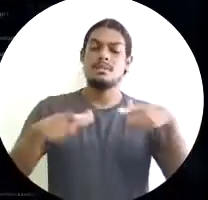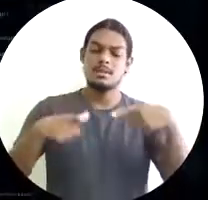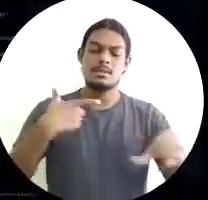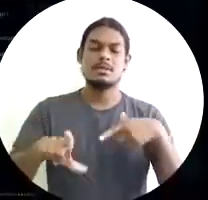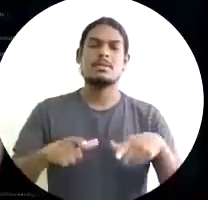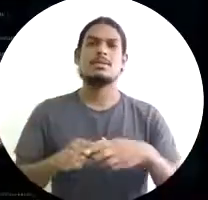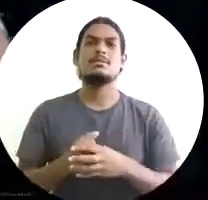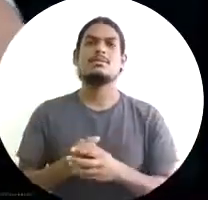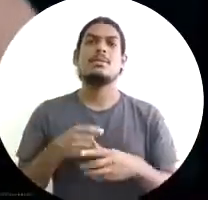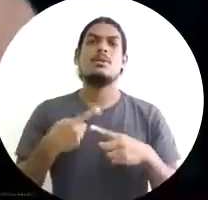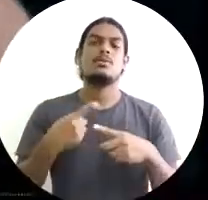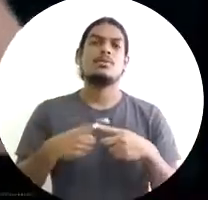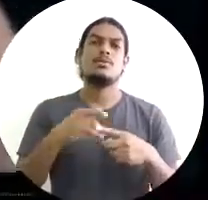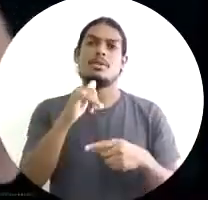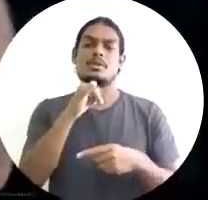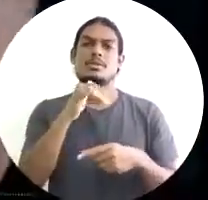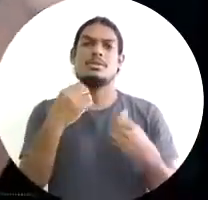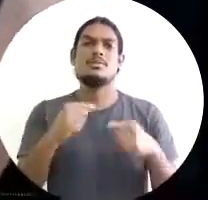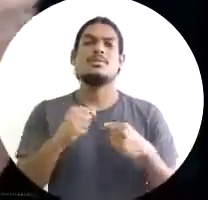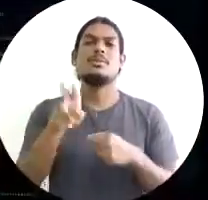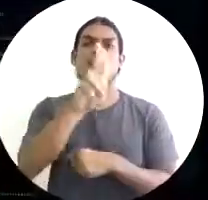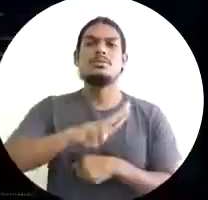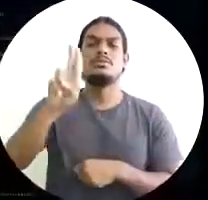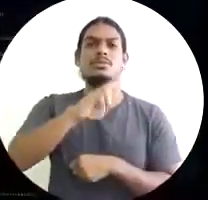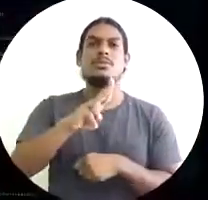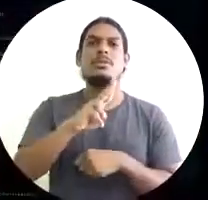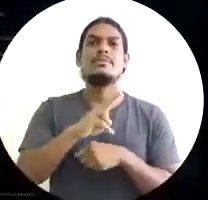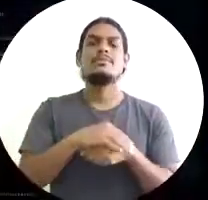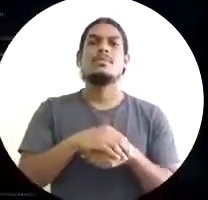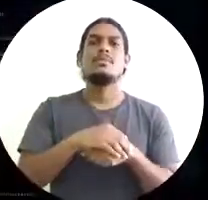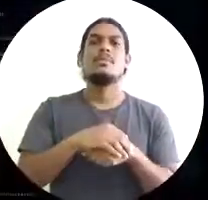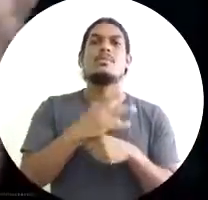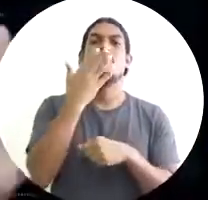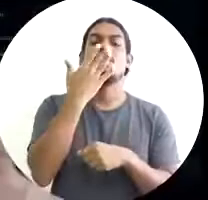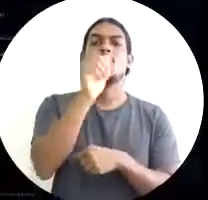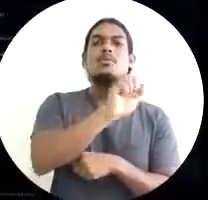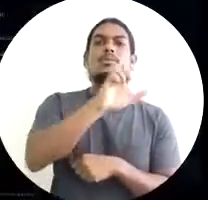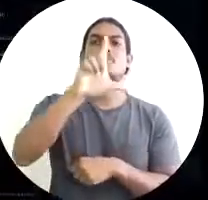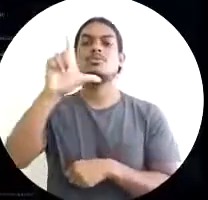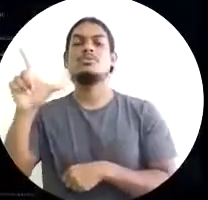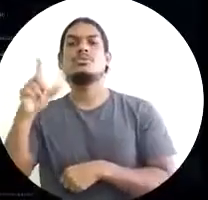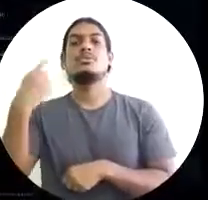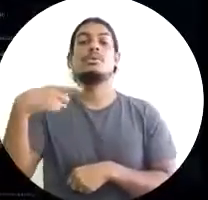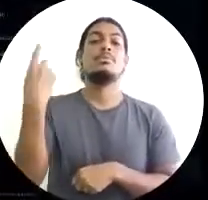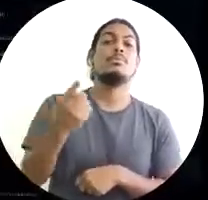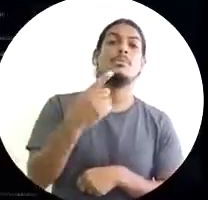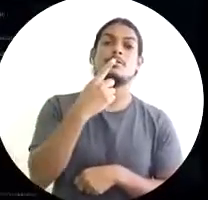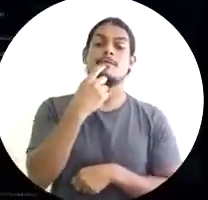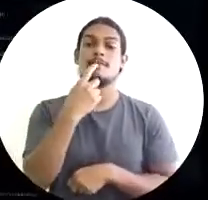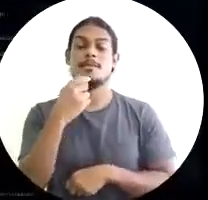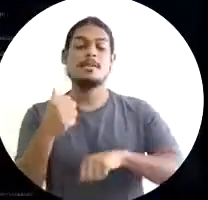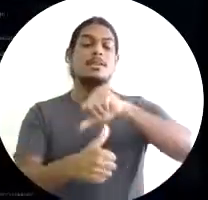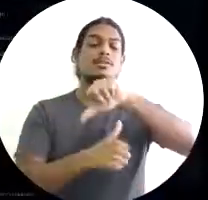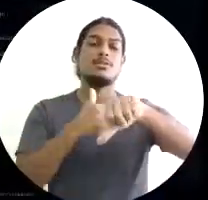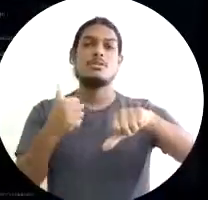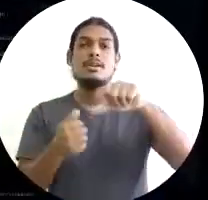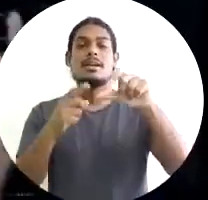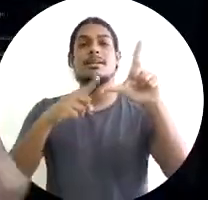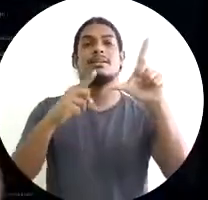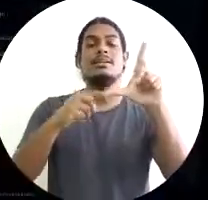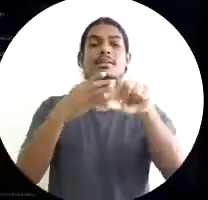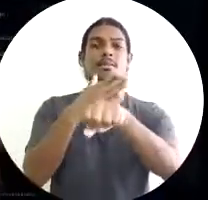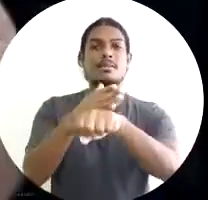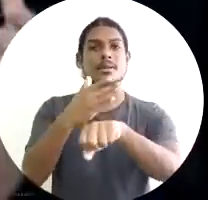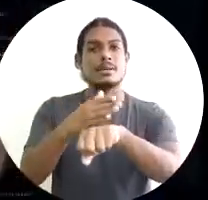numa hora você pode ter uma exibição azul com toques de vermelho, numa parte branca, com letras brancas. Aí, de